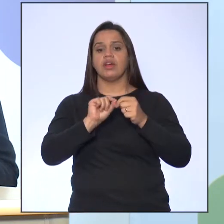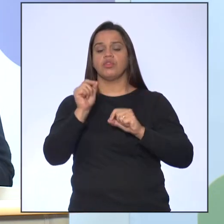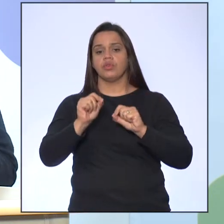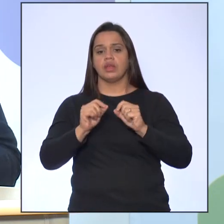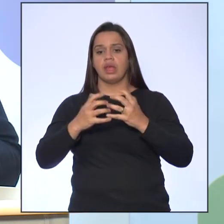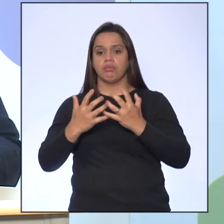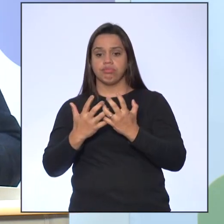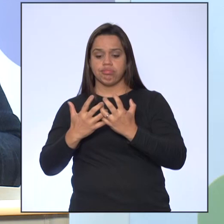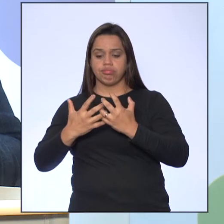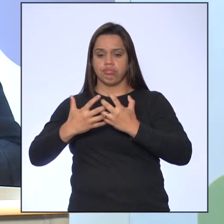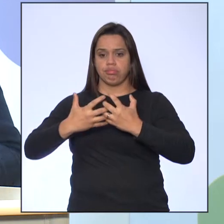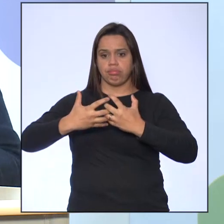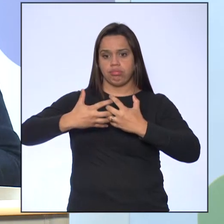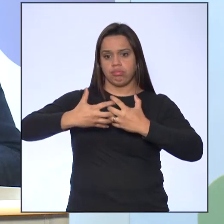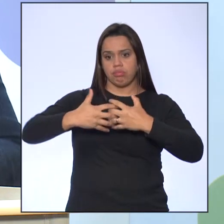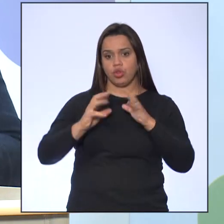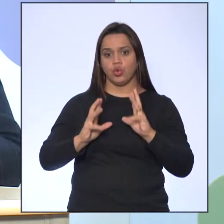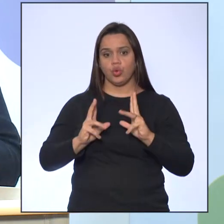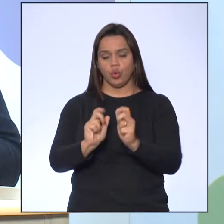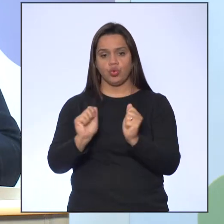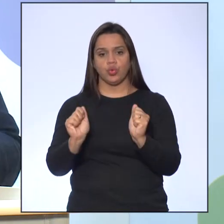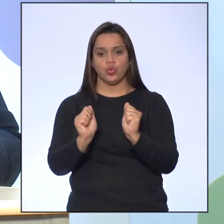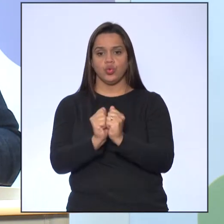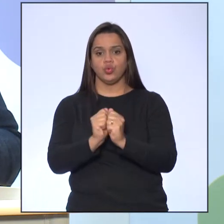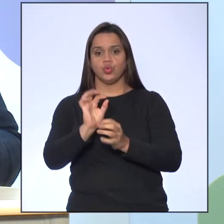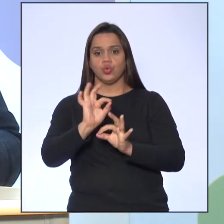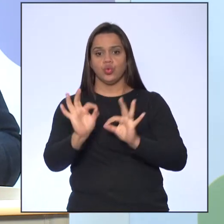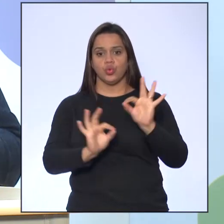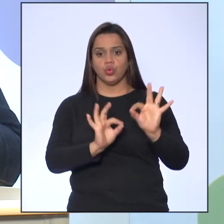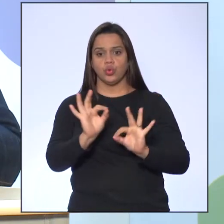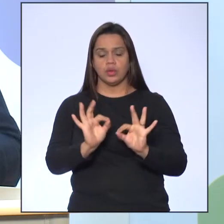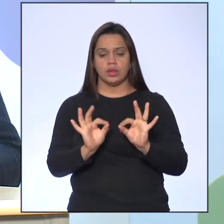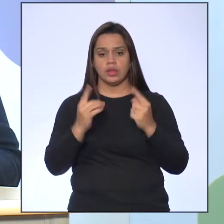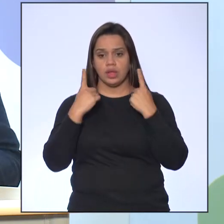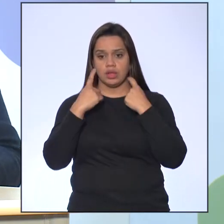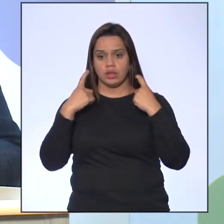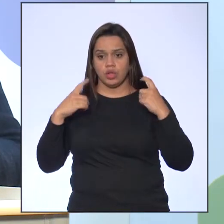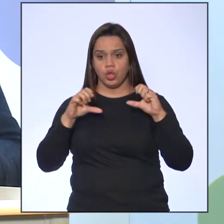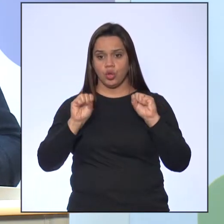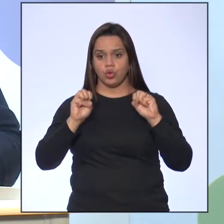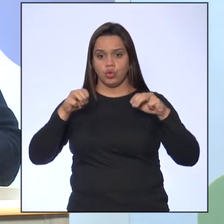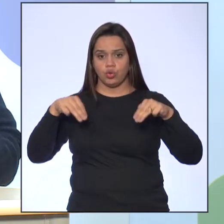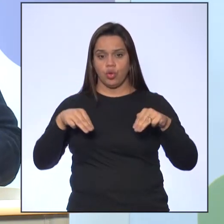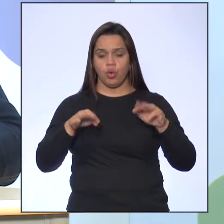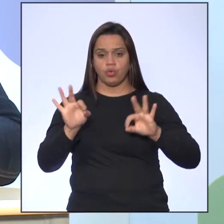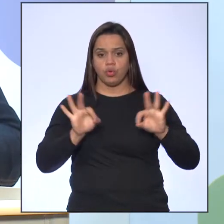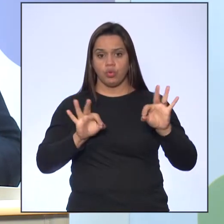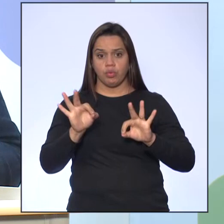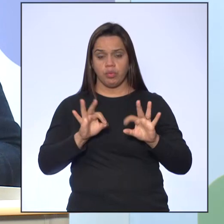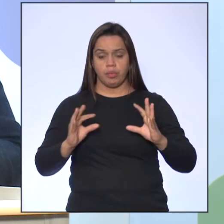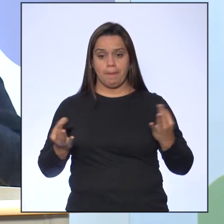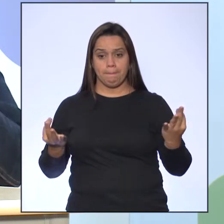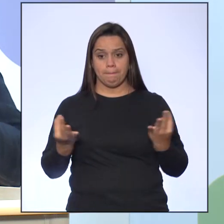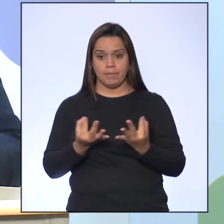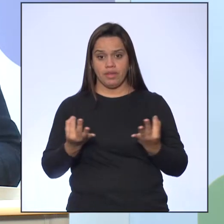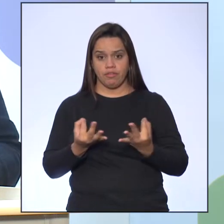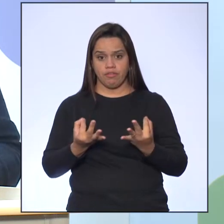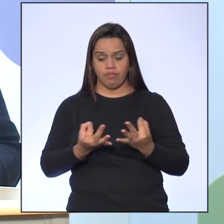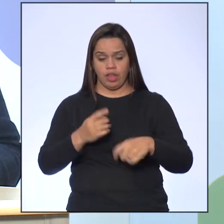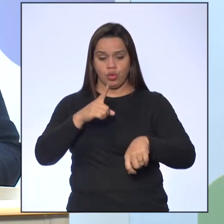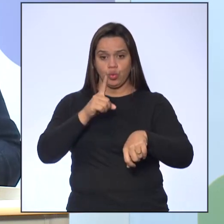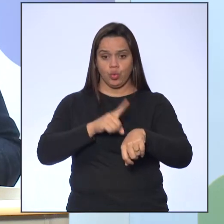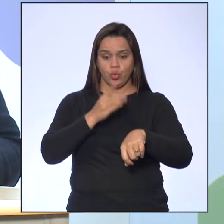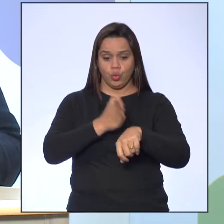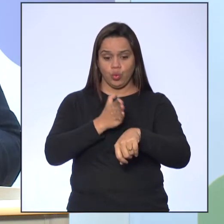consegue colocar todos esses elementos, ordenar esses sons de maneira harmoniosa em determinado espaço de tempo, fazendo,